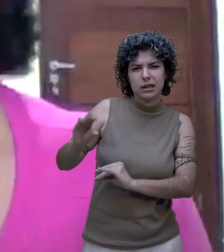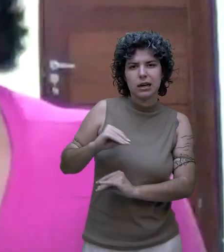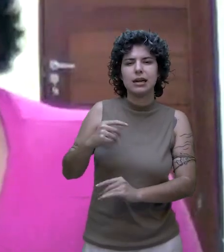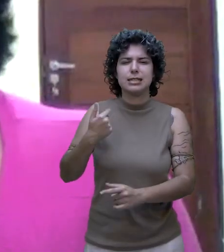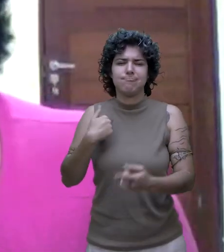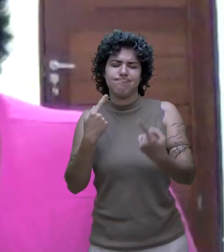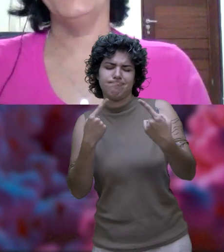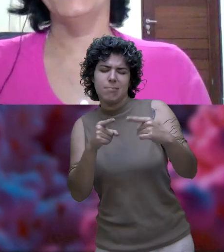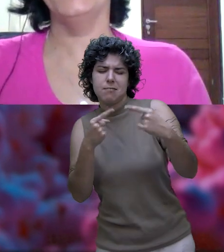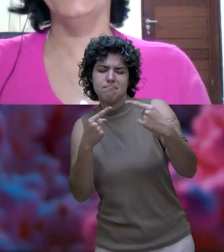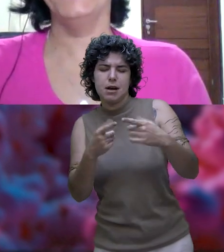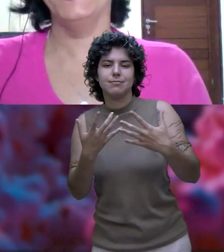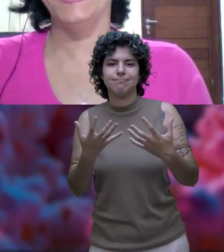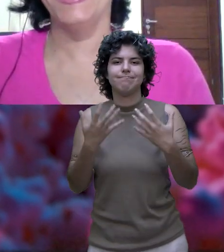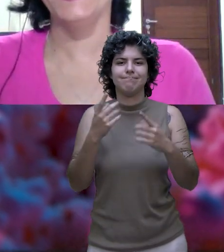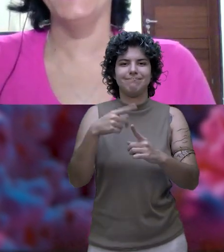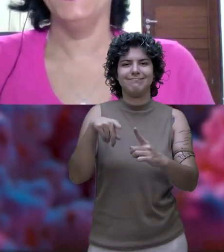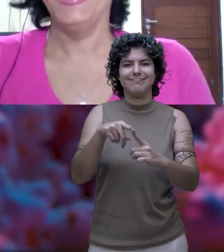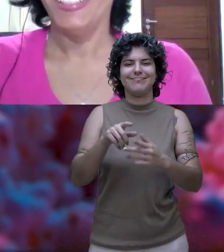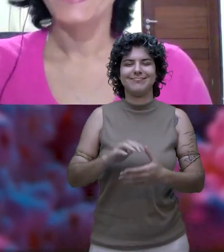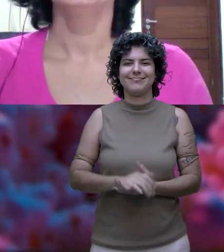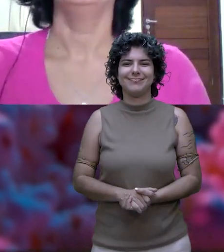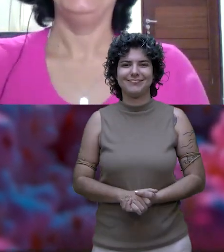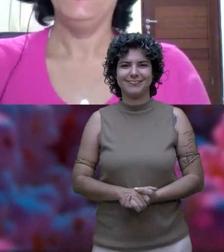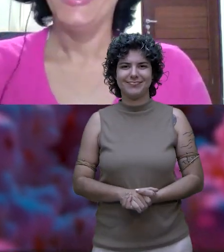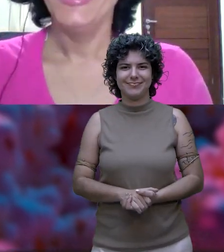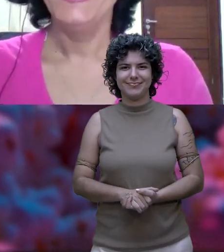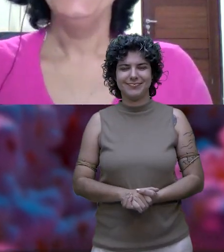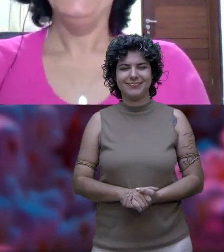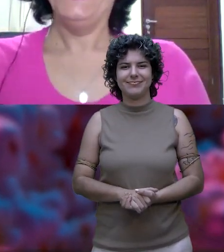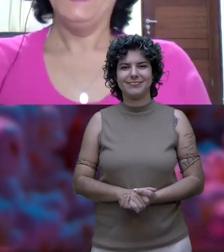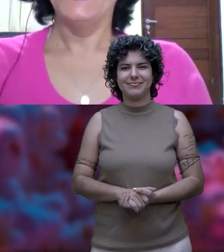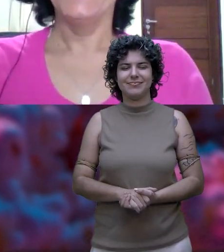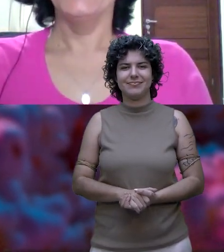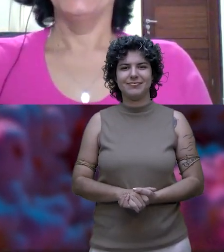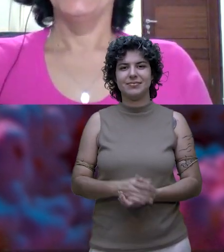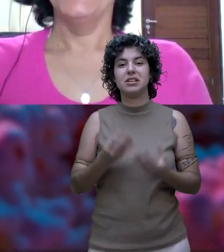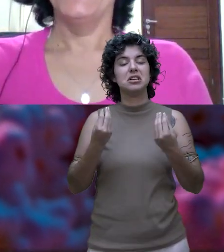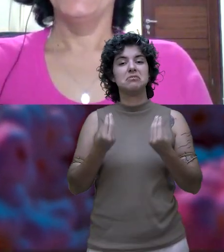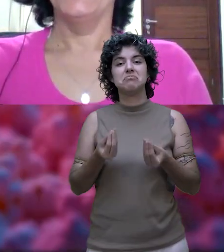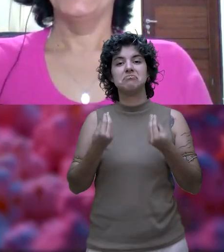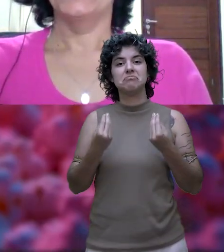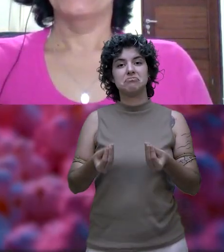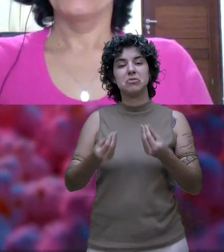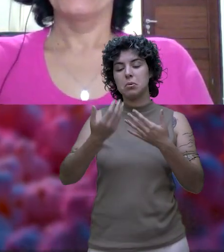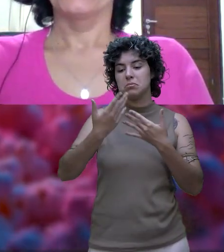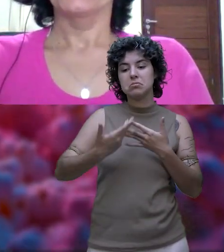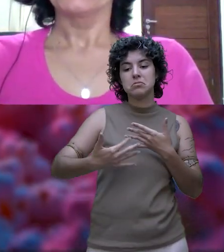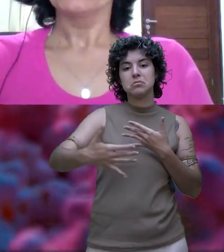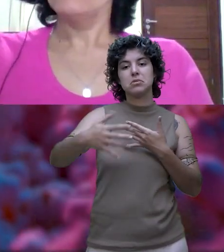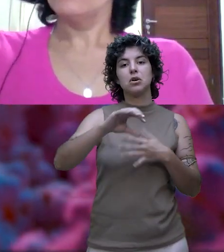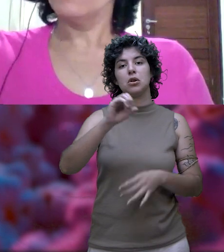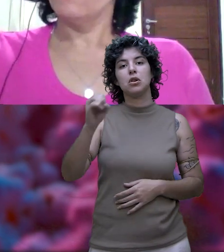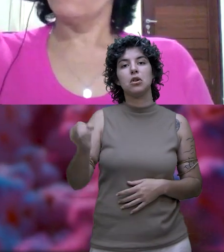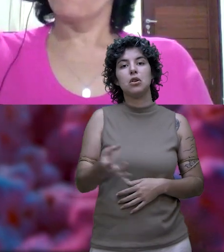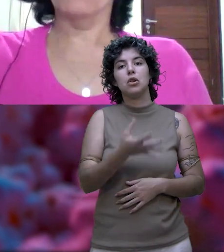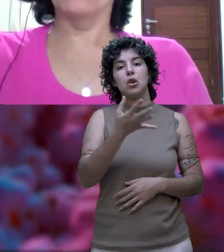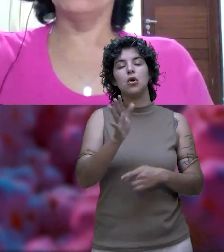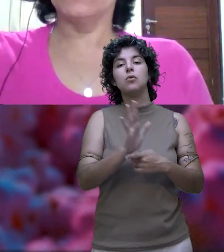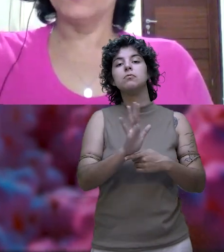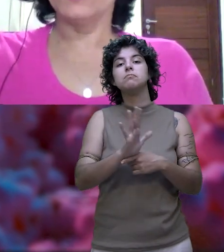Aí deu uma alfinetada. Sensacional. E como é que tá a jornada desse novo filme? Eu sei que eu